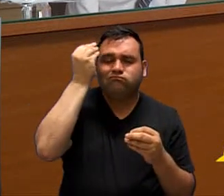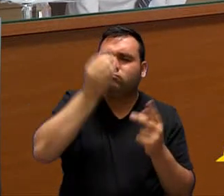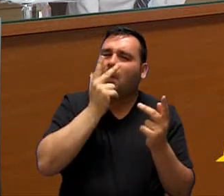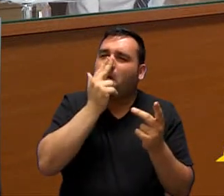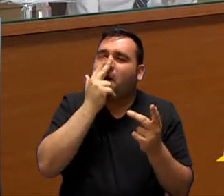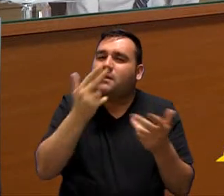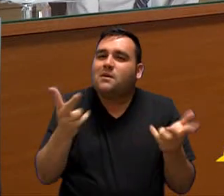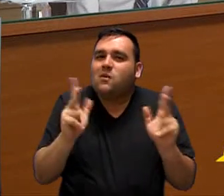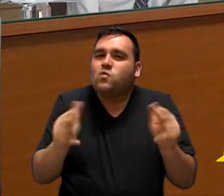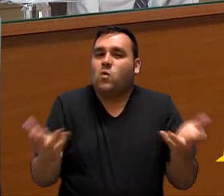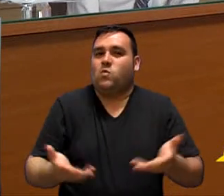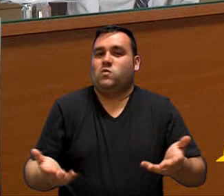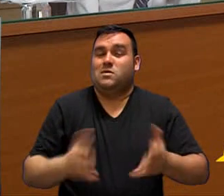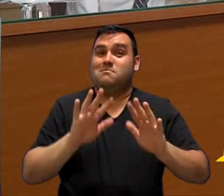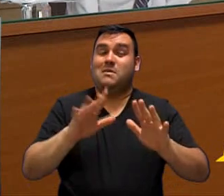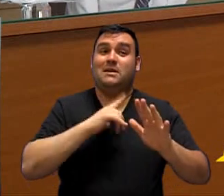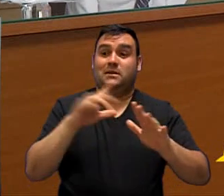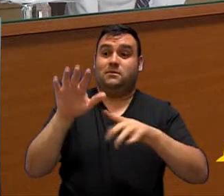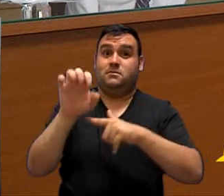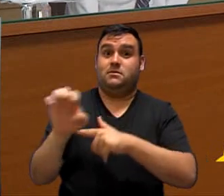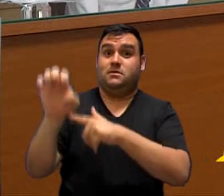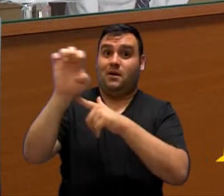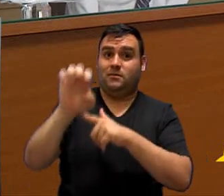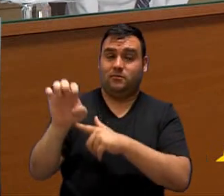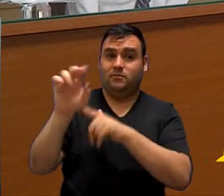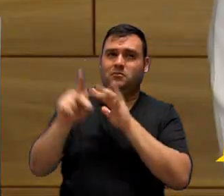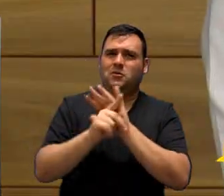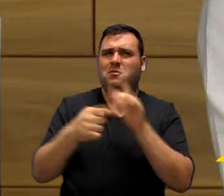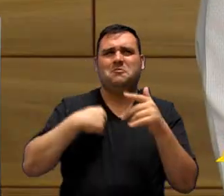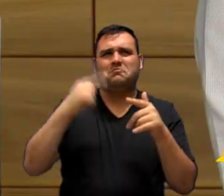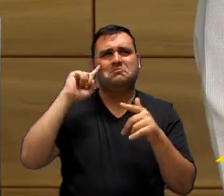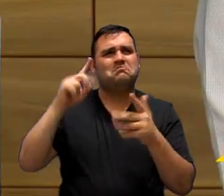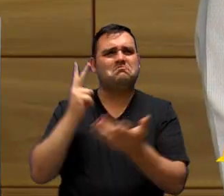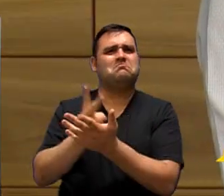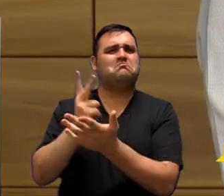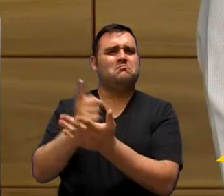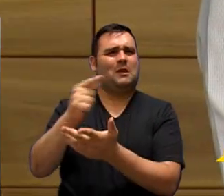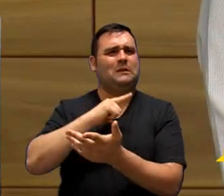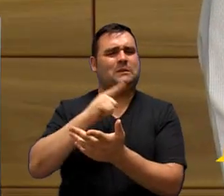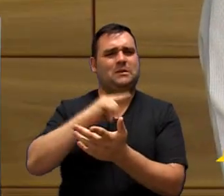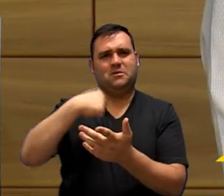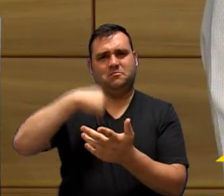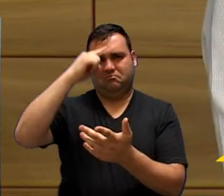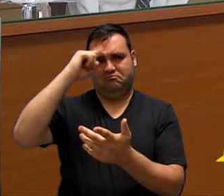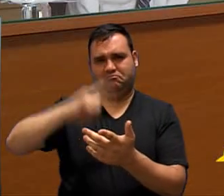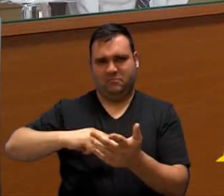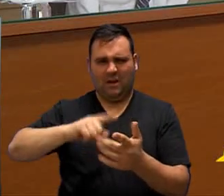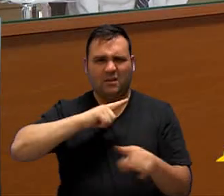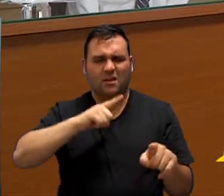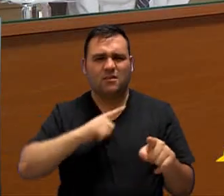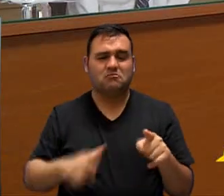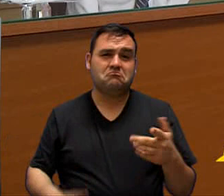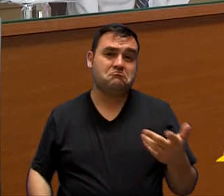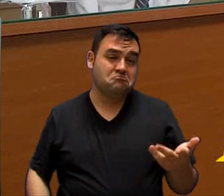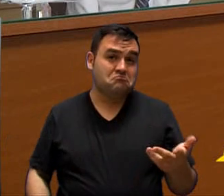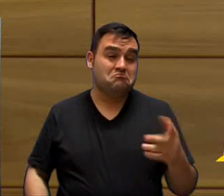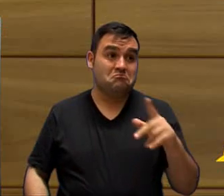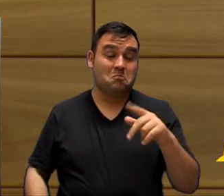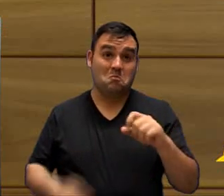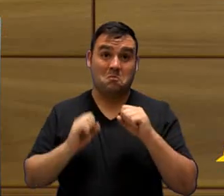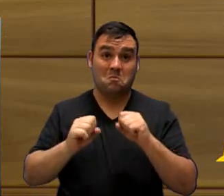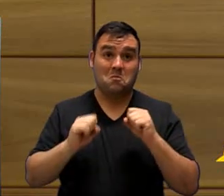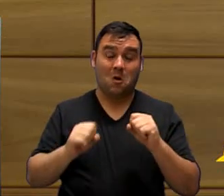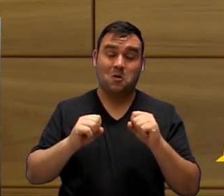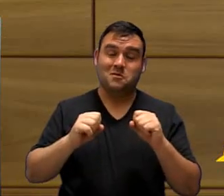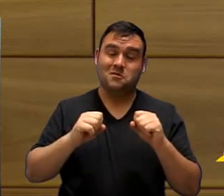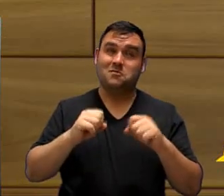com essa, mas em nível estadual. Eu não sei se ainda existe o Parlamento Jovem na Assembleia, existe? Então, os senhores podem almejar